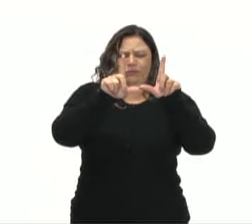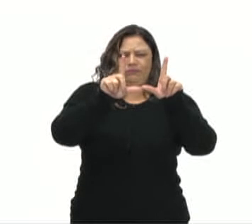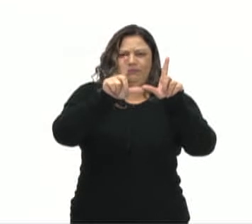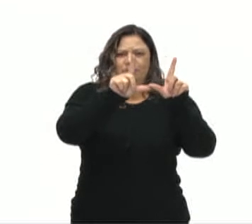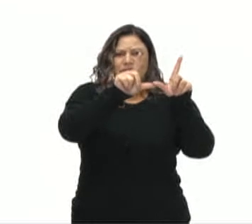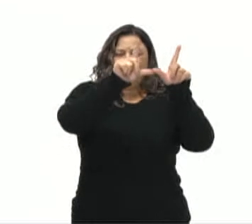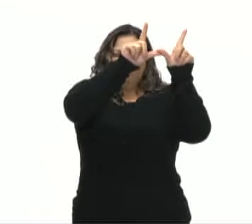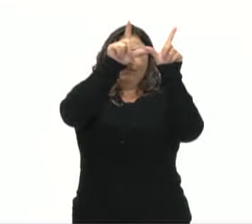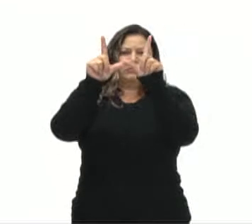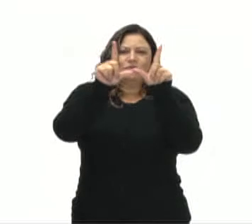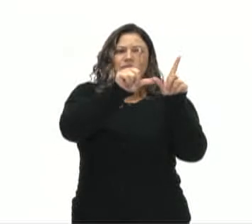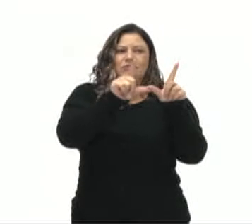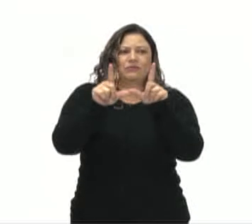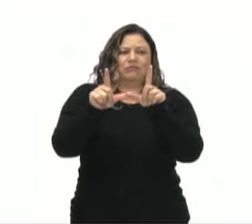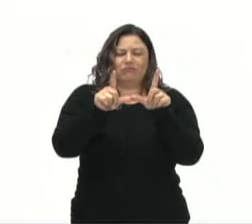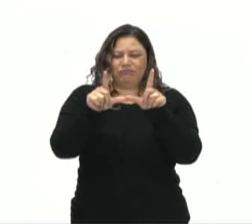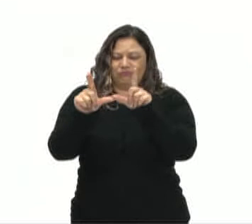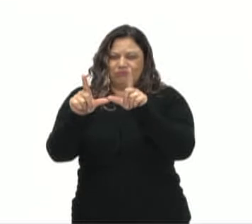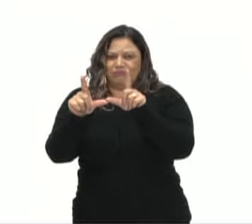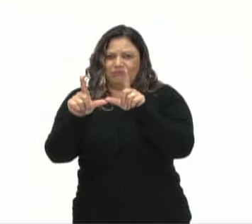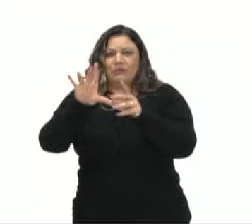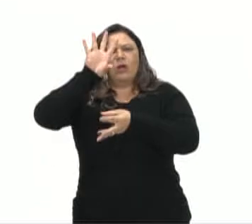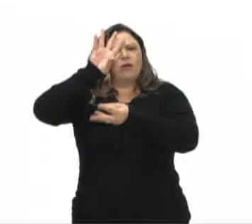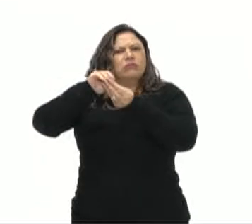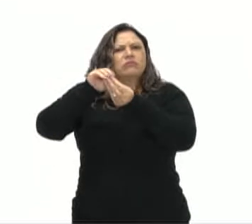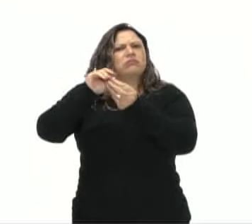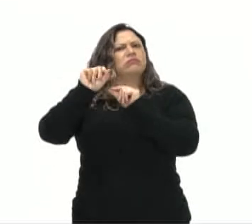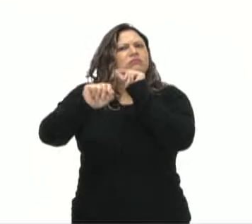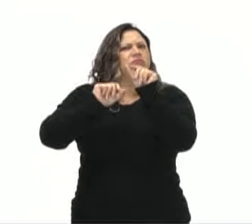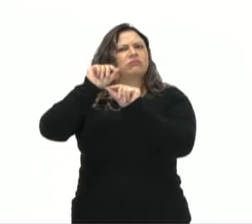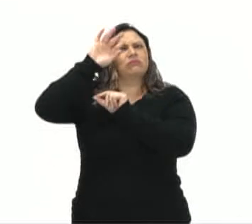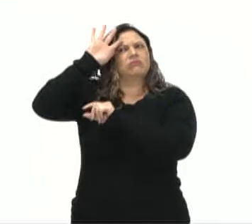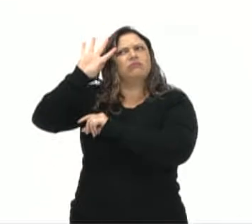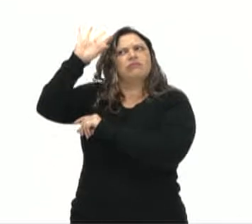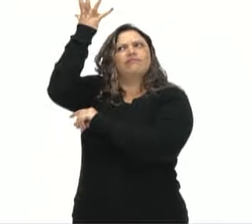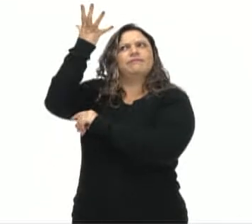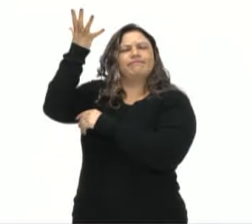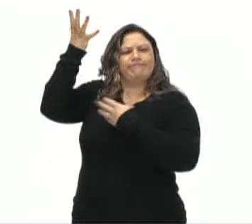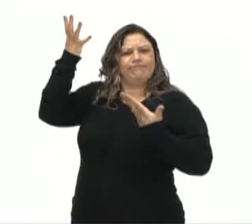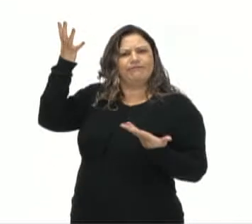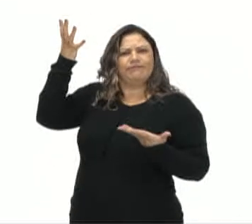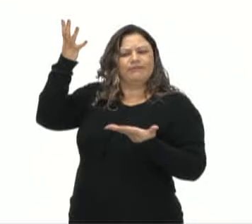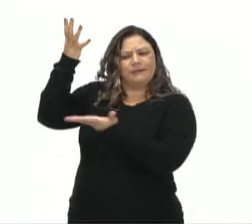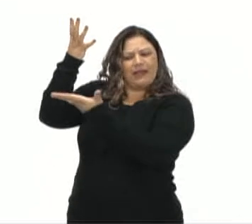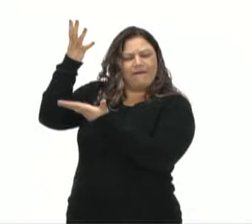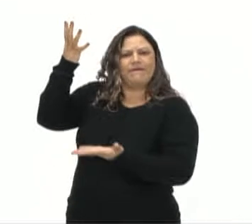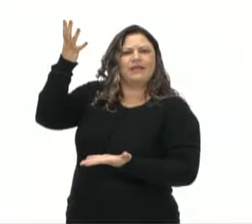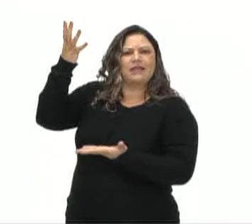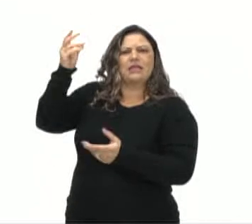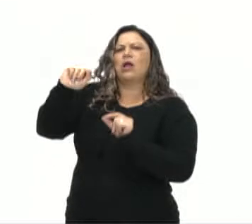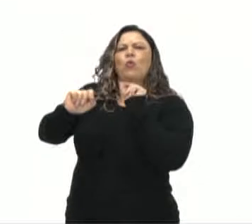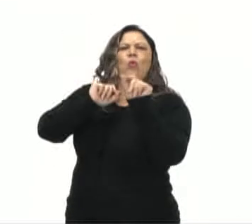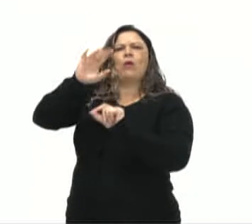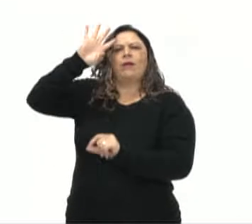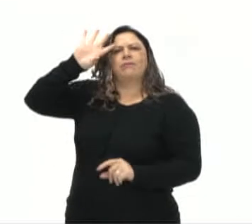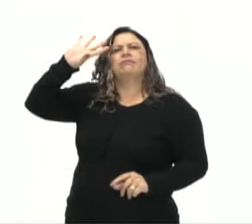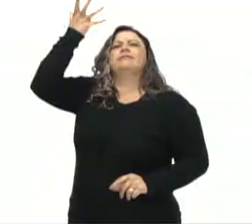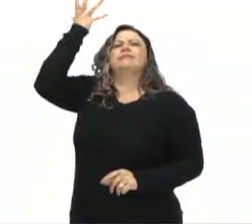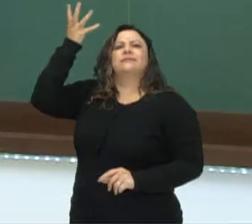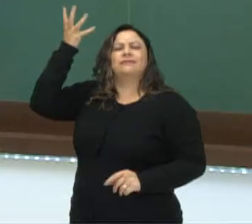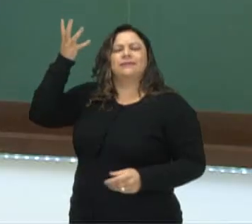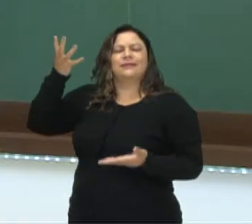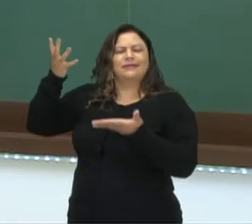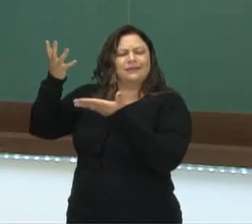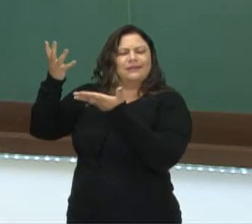sobre la solución para la condición de vida de los pobres. Qual que é a solução que ela dá aqui,